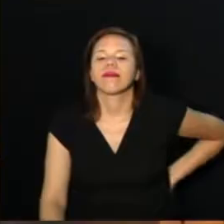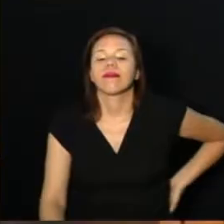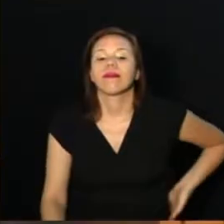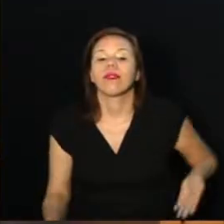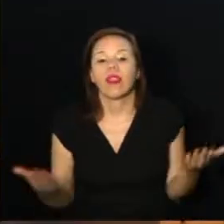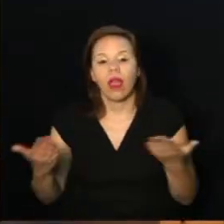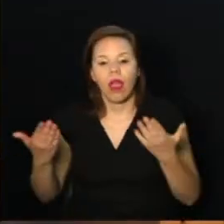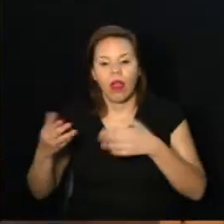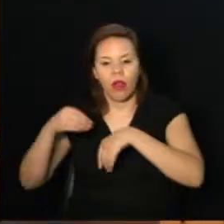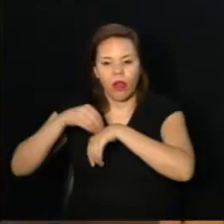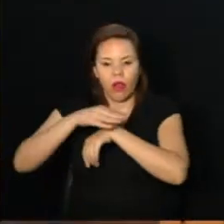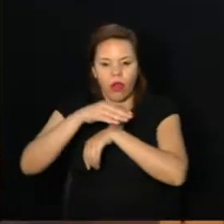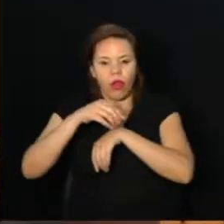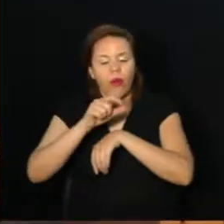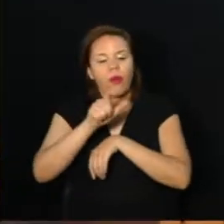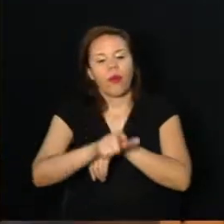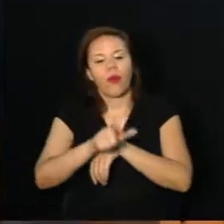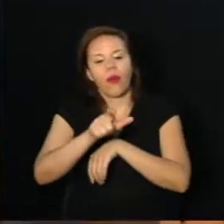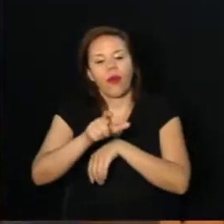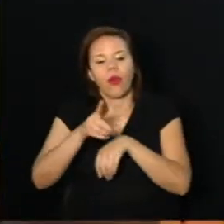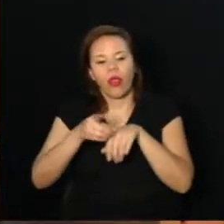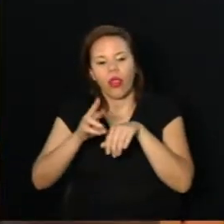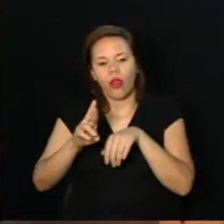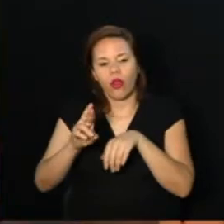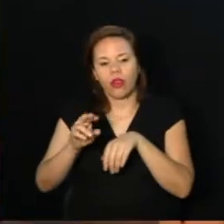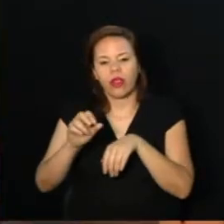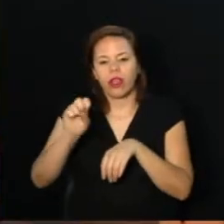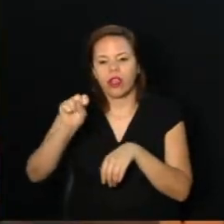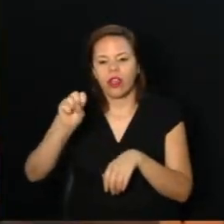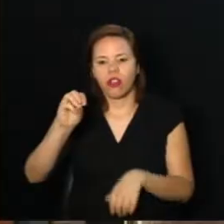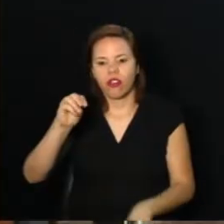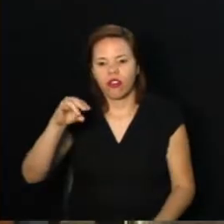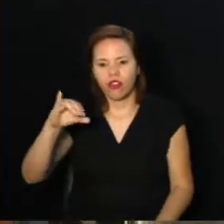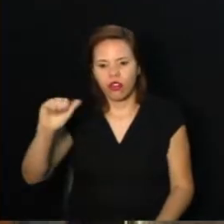Passamos a palavra agora à doutora Sônia Rodrigues.